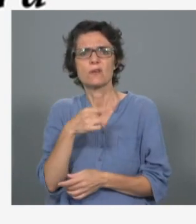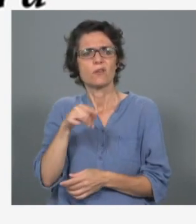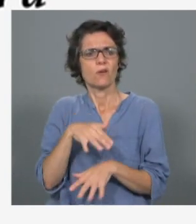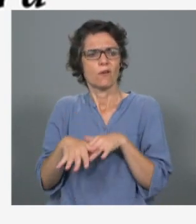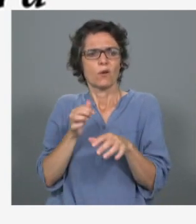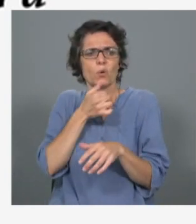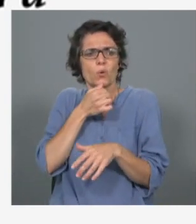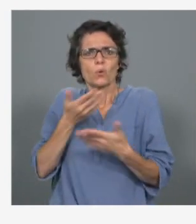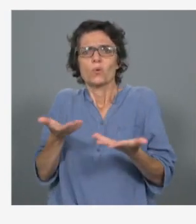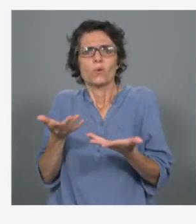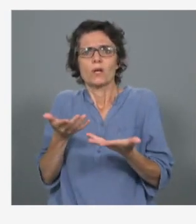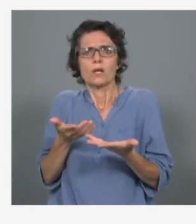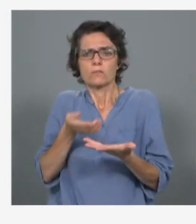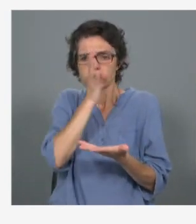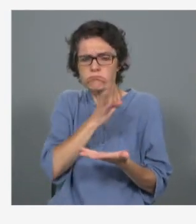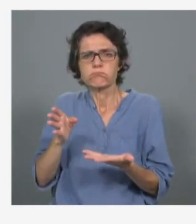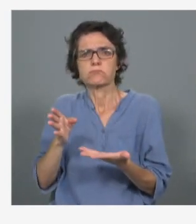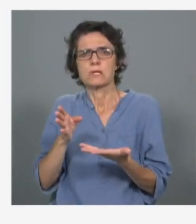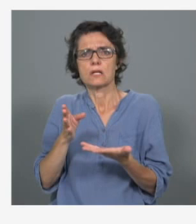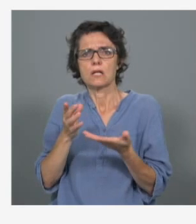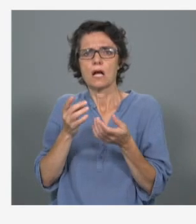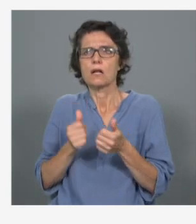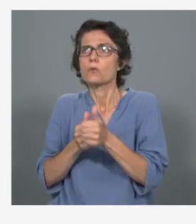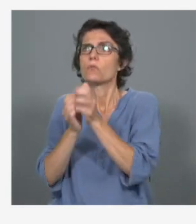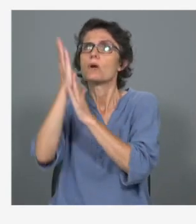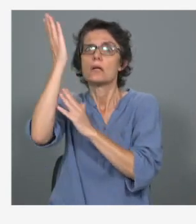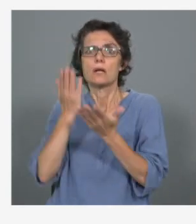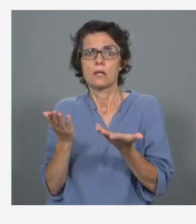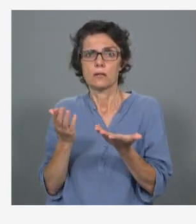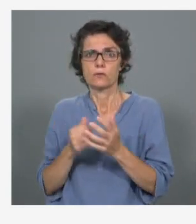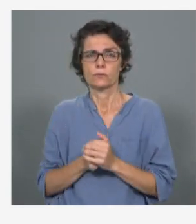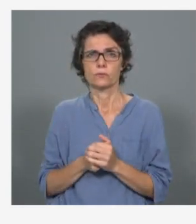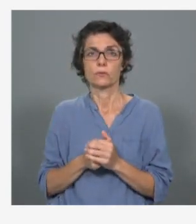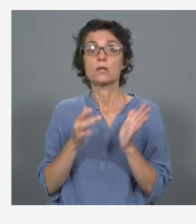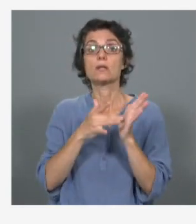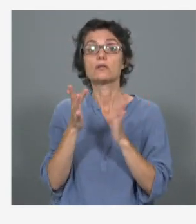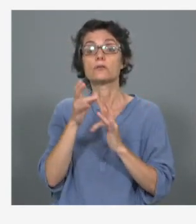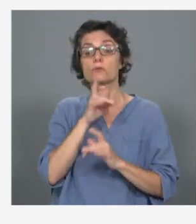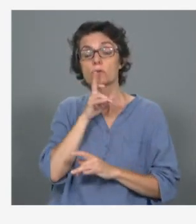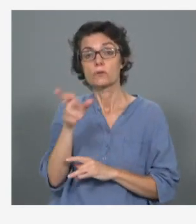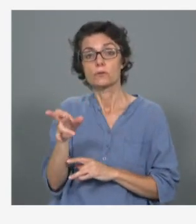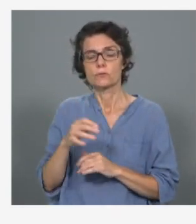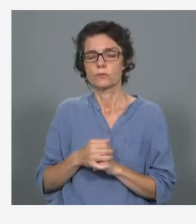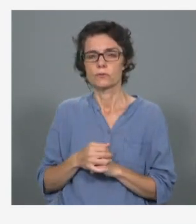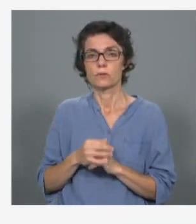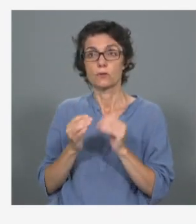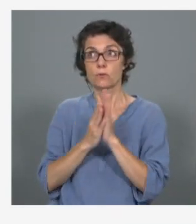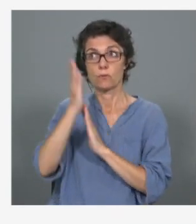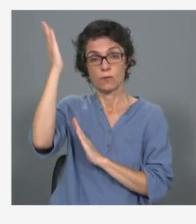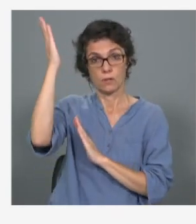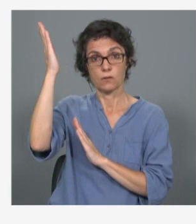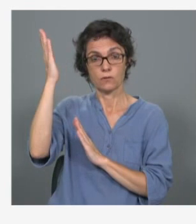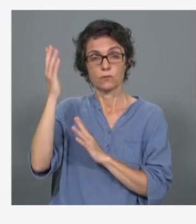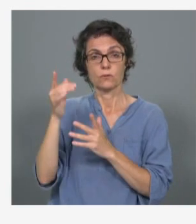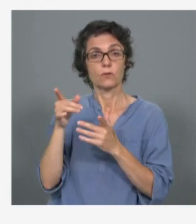fazer para praticar as obras de Deus? Respondeu-lhes Jesus: A obra de Deus consiste